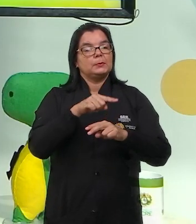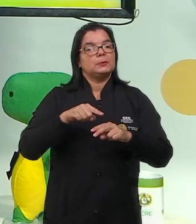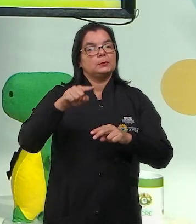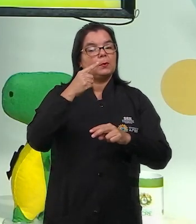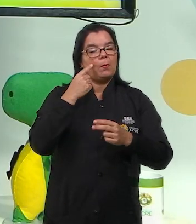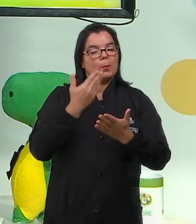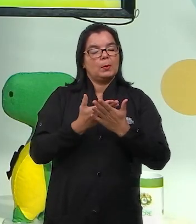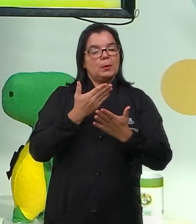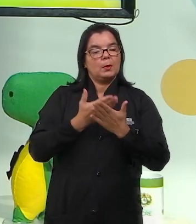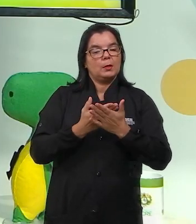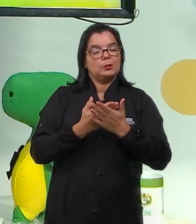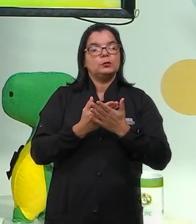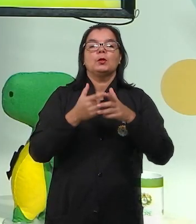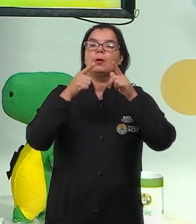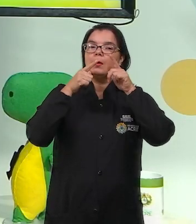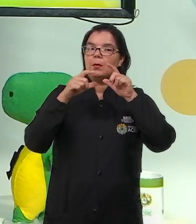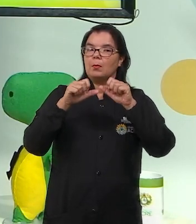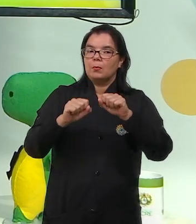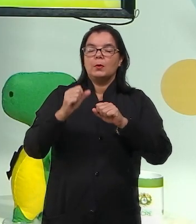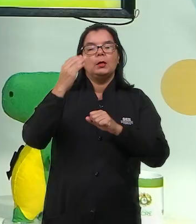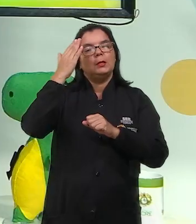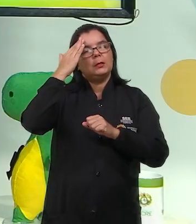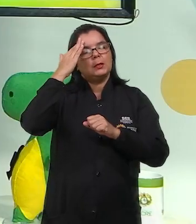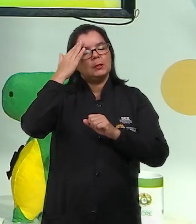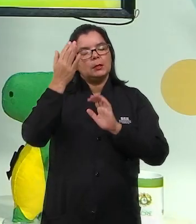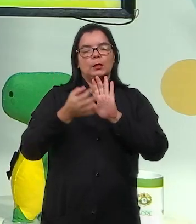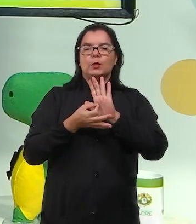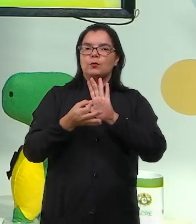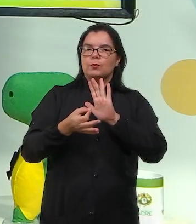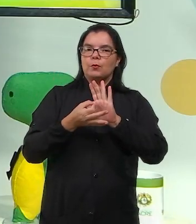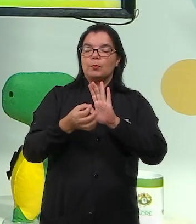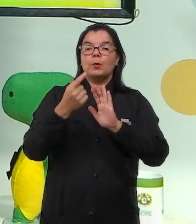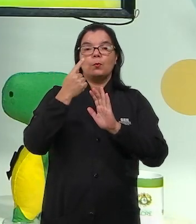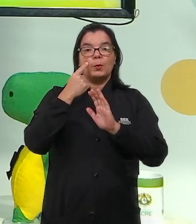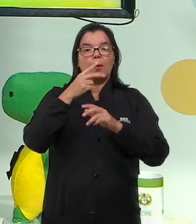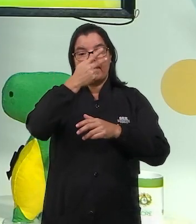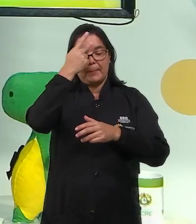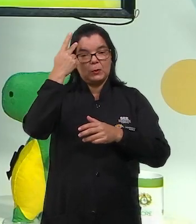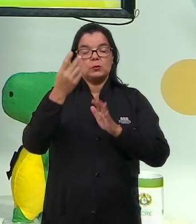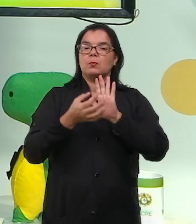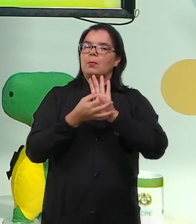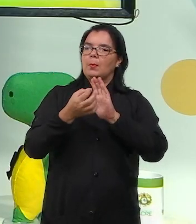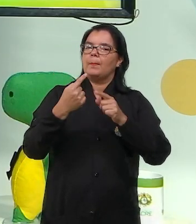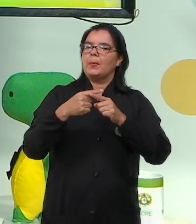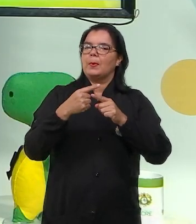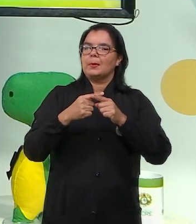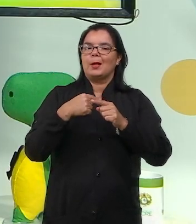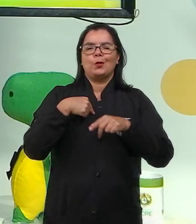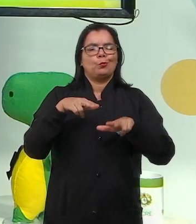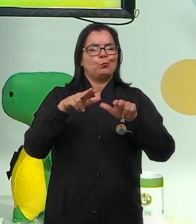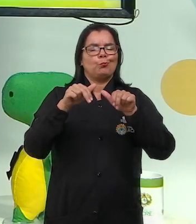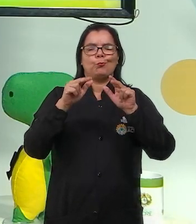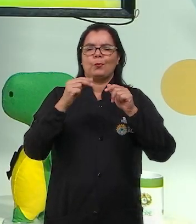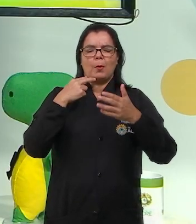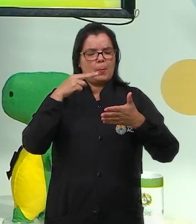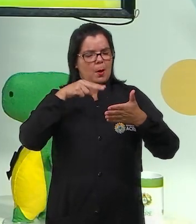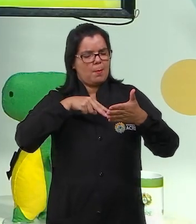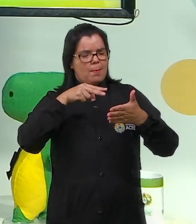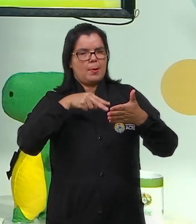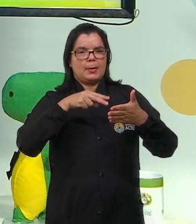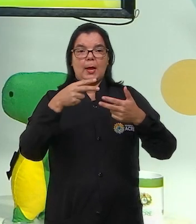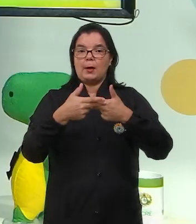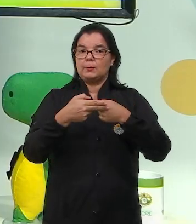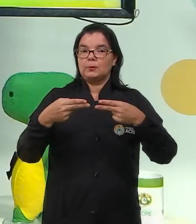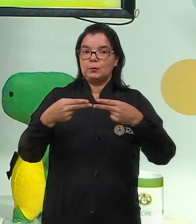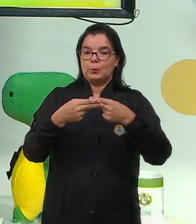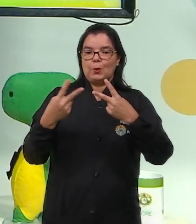começa a estudar a linguagem, entender o poder do discurso, você se torna uma pessoa crítica, porque você nunca mais vai olhar para as